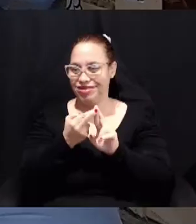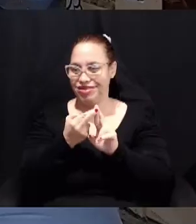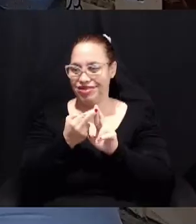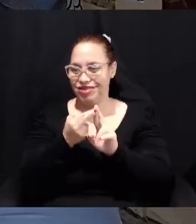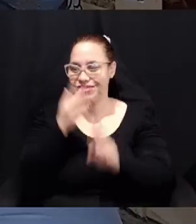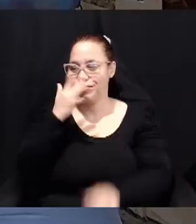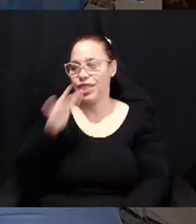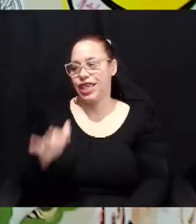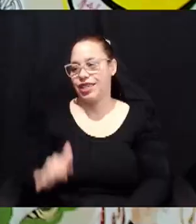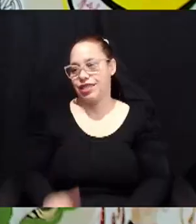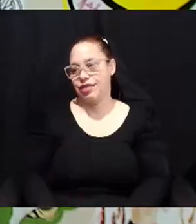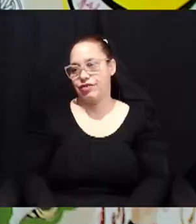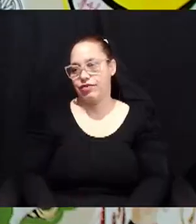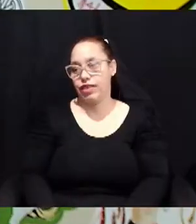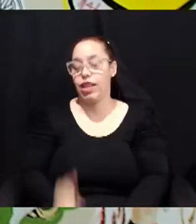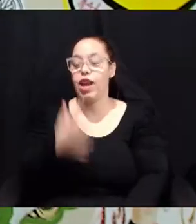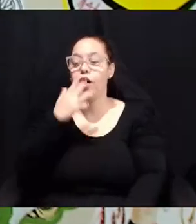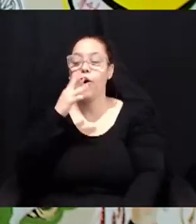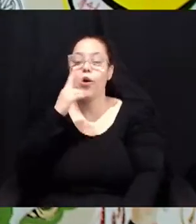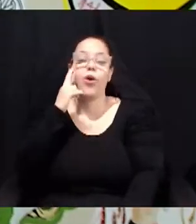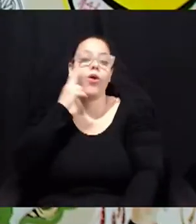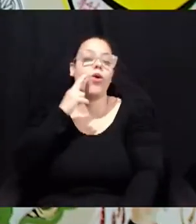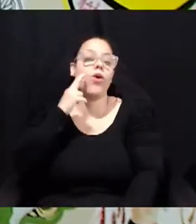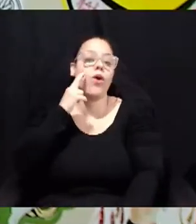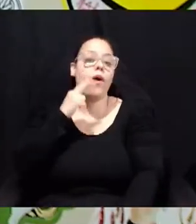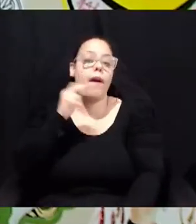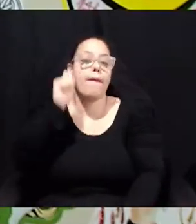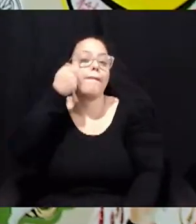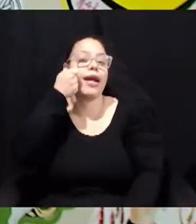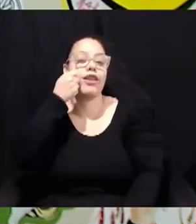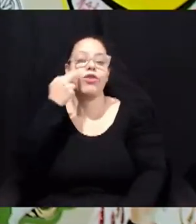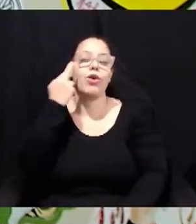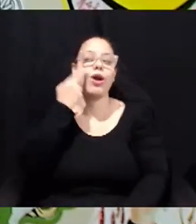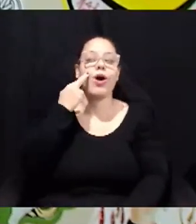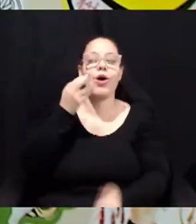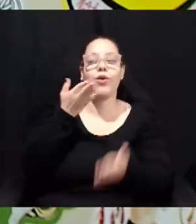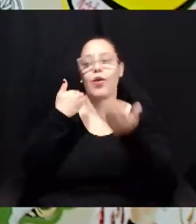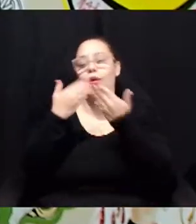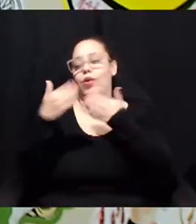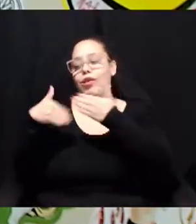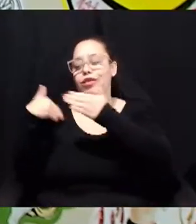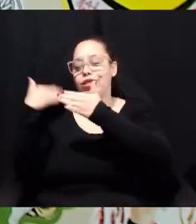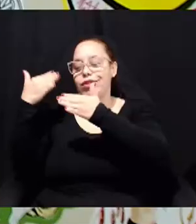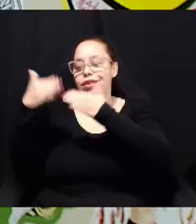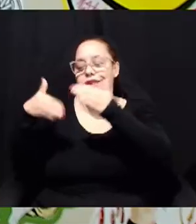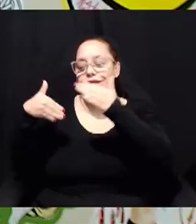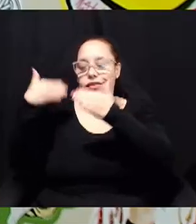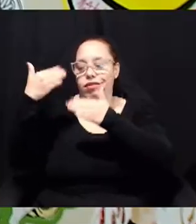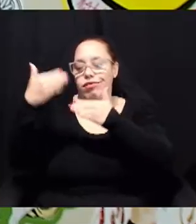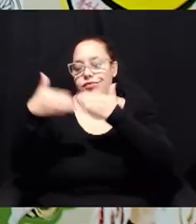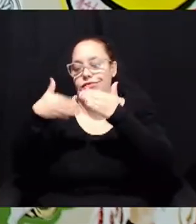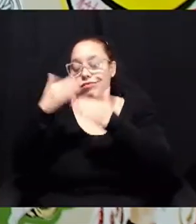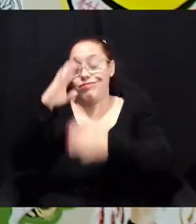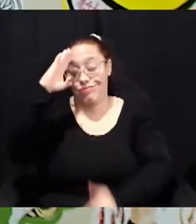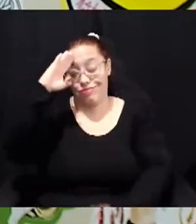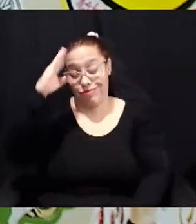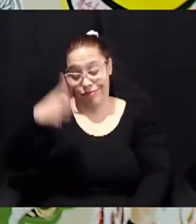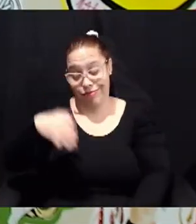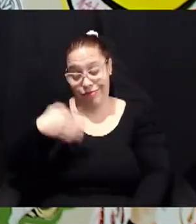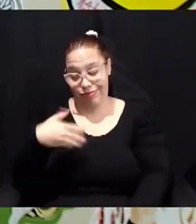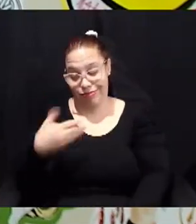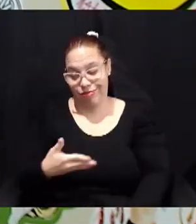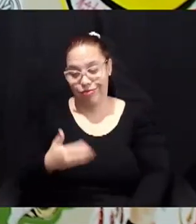na cor rosa. Então um quadrinho preto e rosa que vai contar todo esse processo. A gente tem inclusive a honra de ter a participação